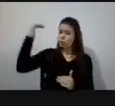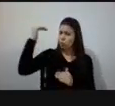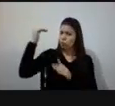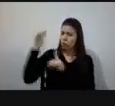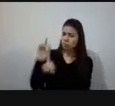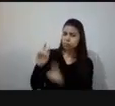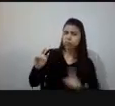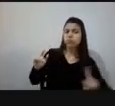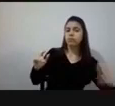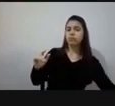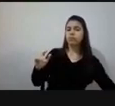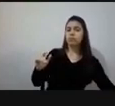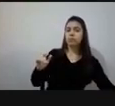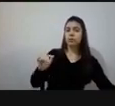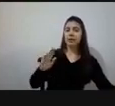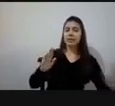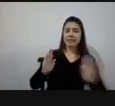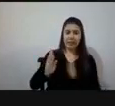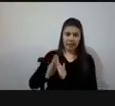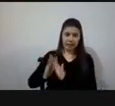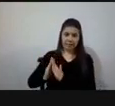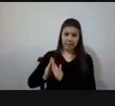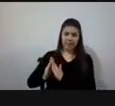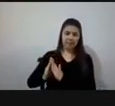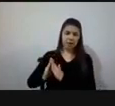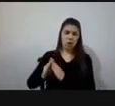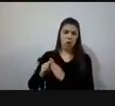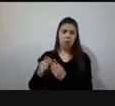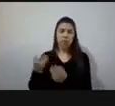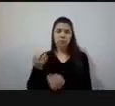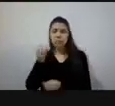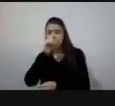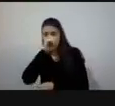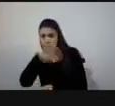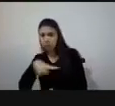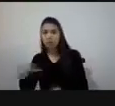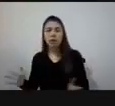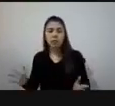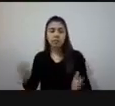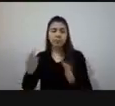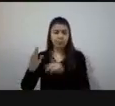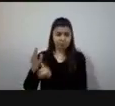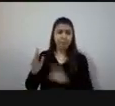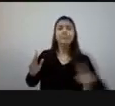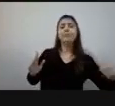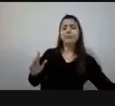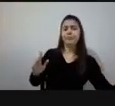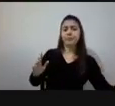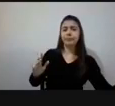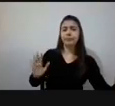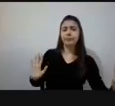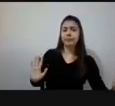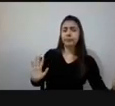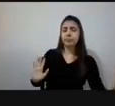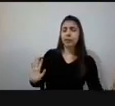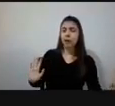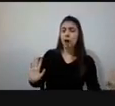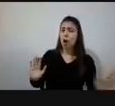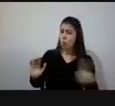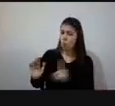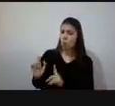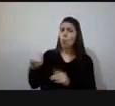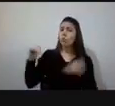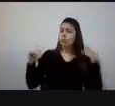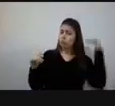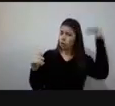ela brinca, os vizinhos, a rotina, o cotidiano dela. Quem tem que sair é o adulto, enquanto se apura. O adulto, se tiver